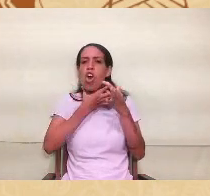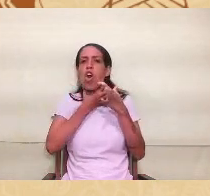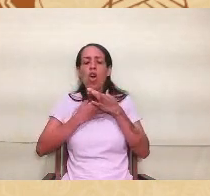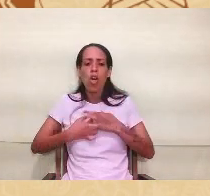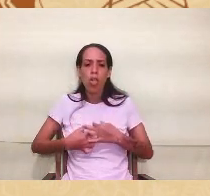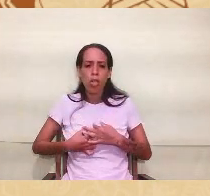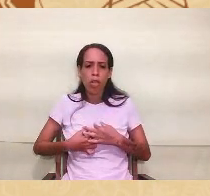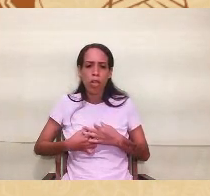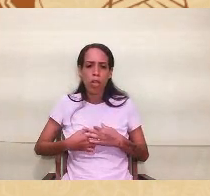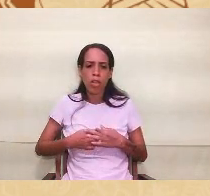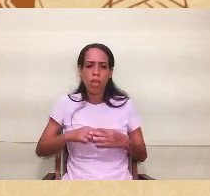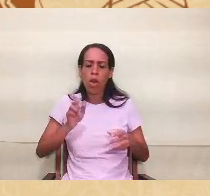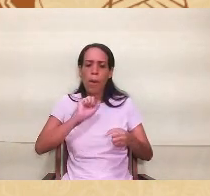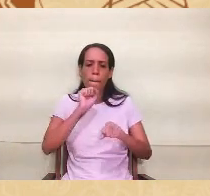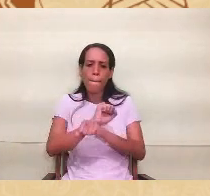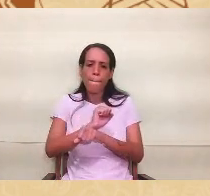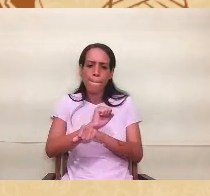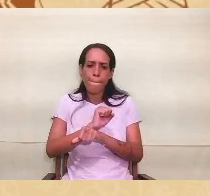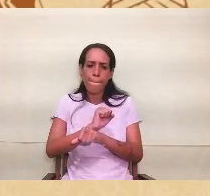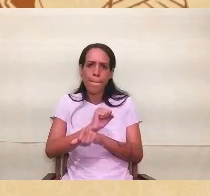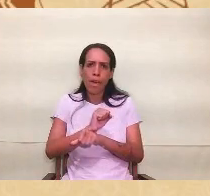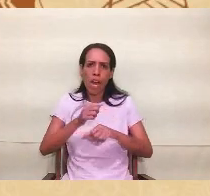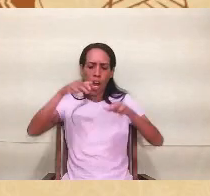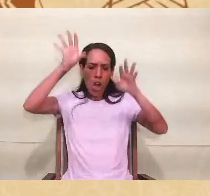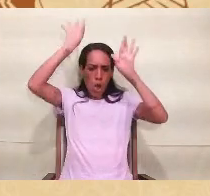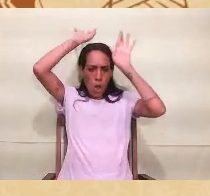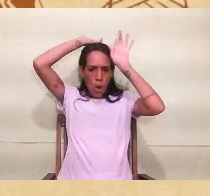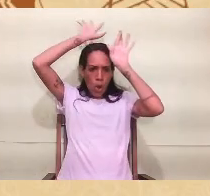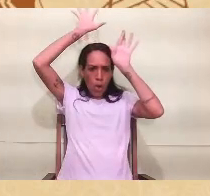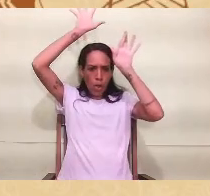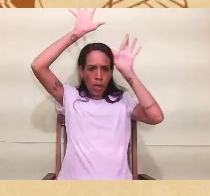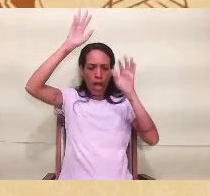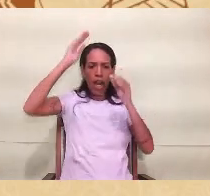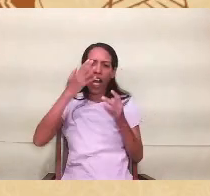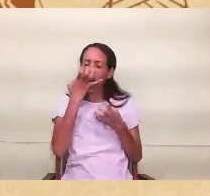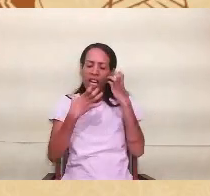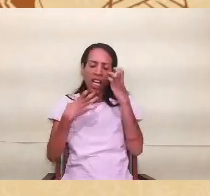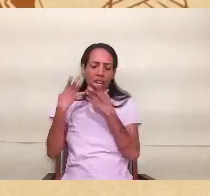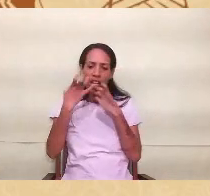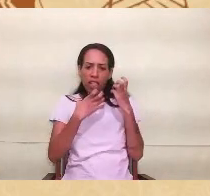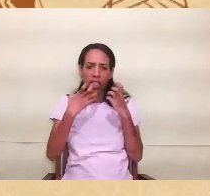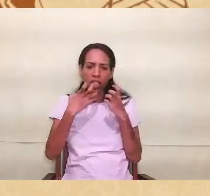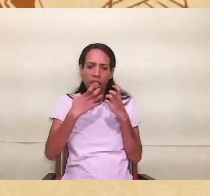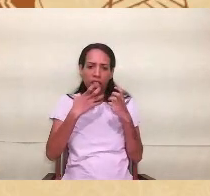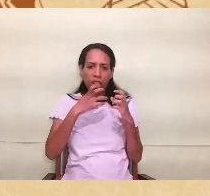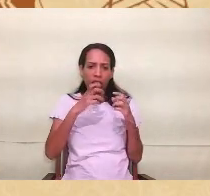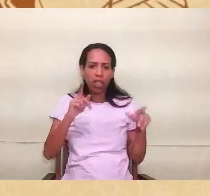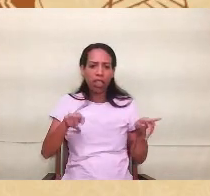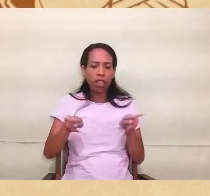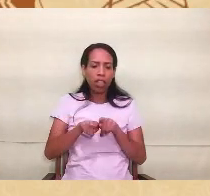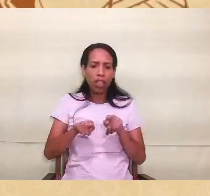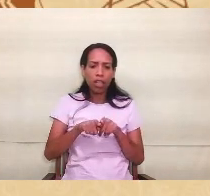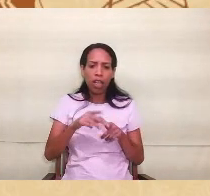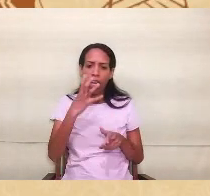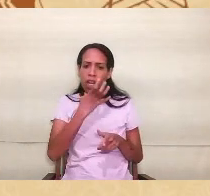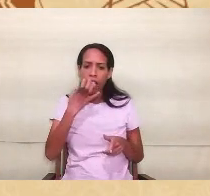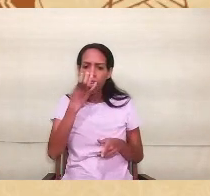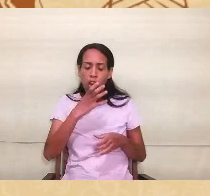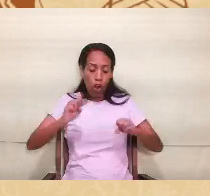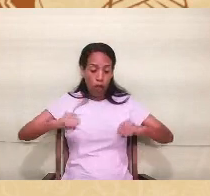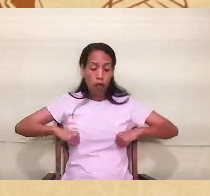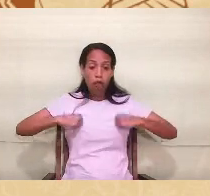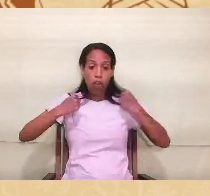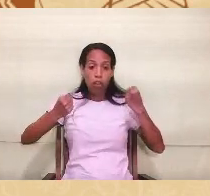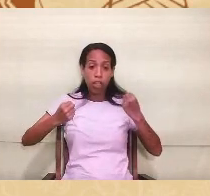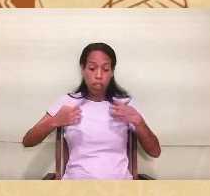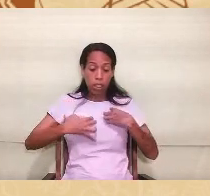E só vai parar a estrada quando tiver cocá, colar, cantando e se pintando. Aí, e isso fortalece você